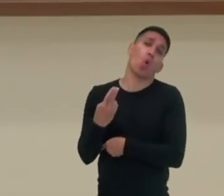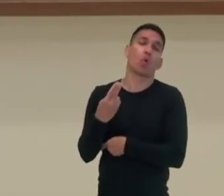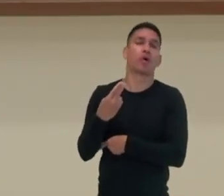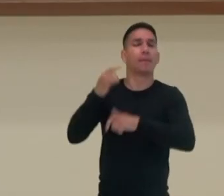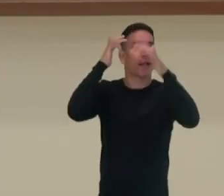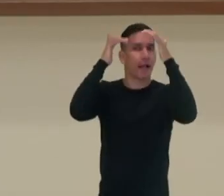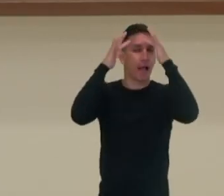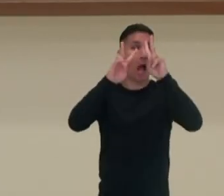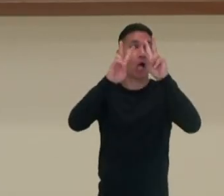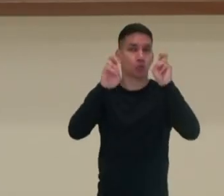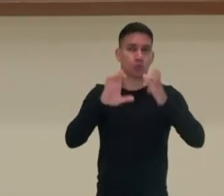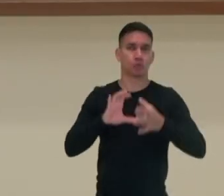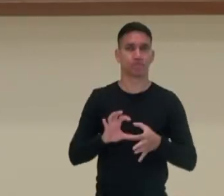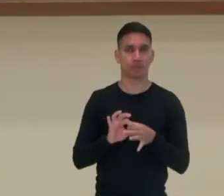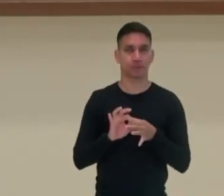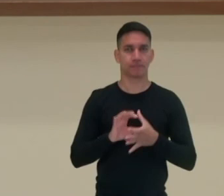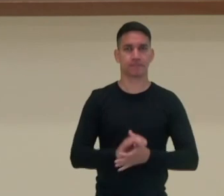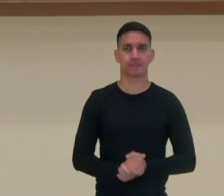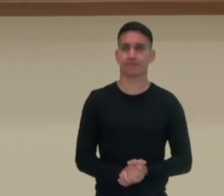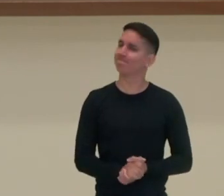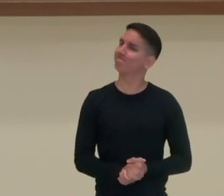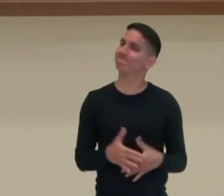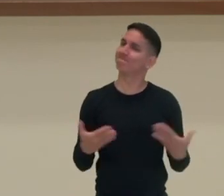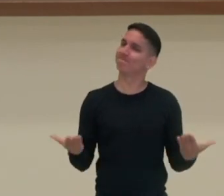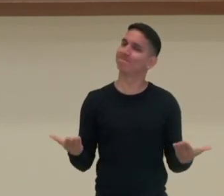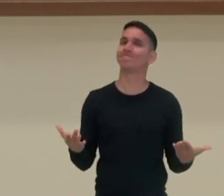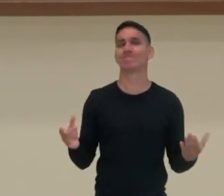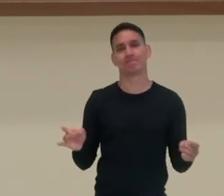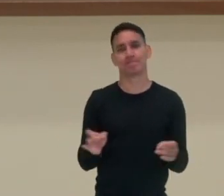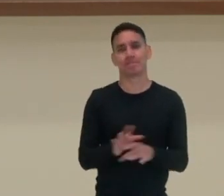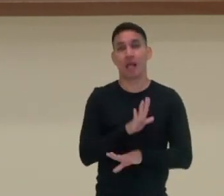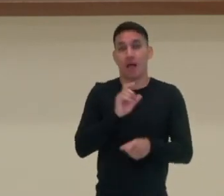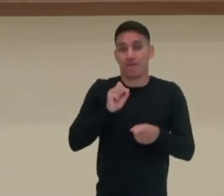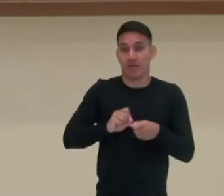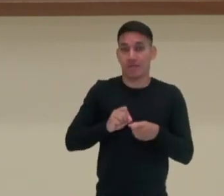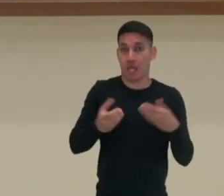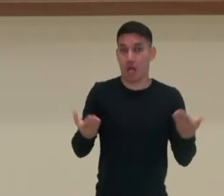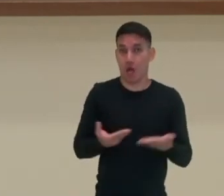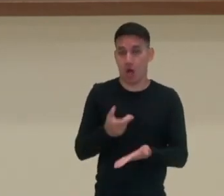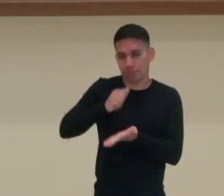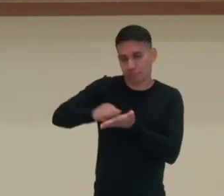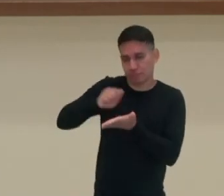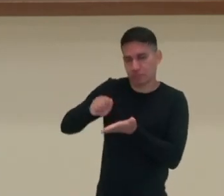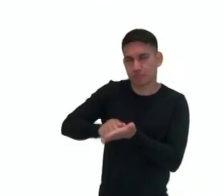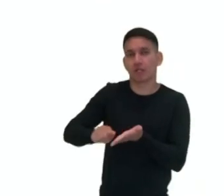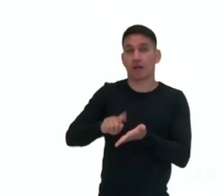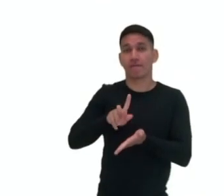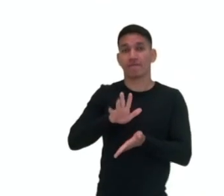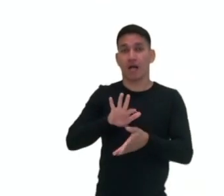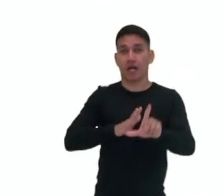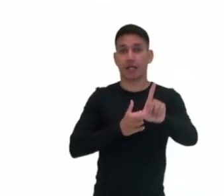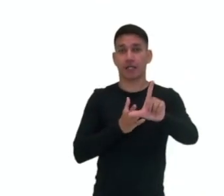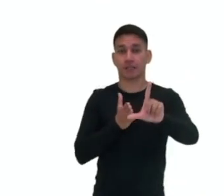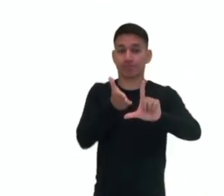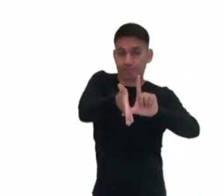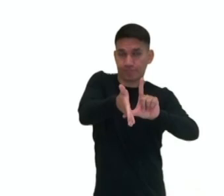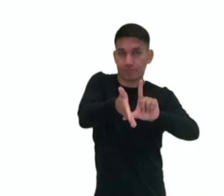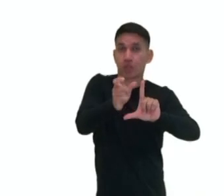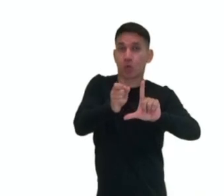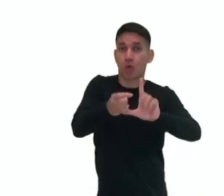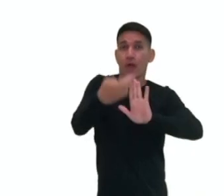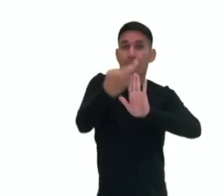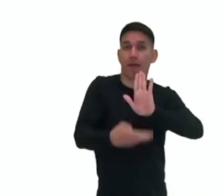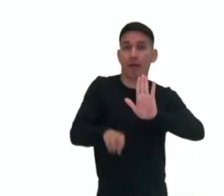reflexão sobre o tema. Chegamos à produção textual. Então, você vai acessar o Redação Paraná, o